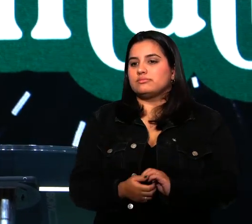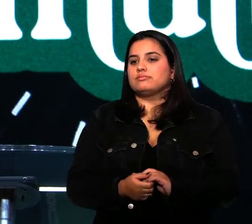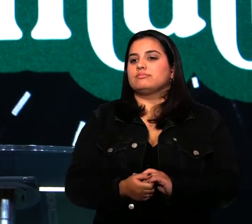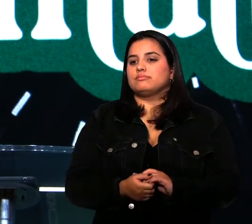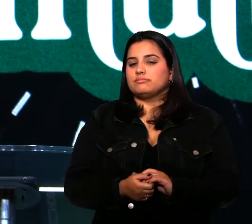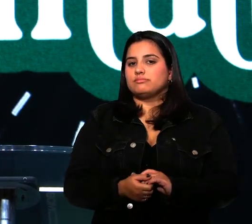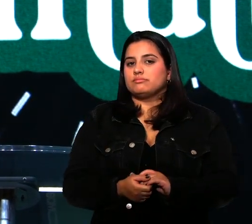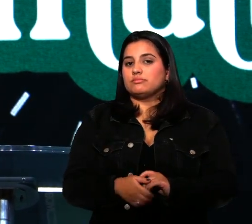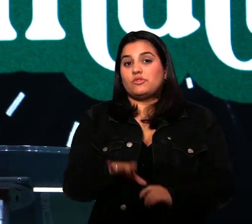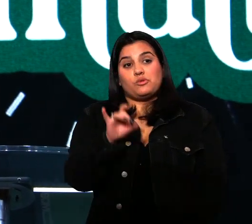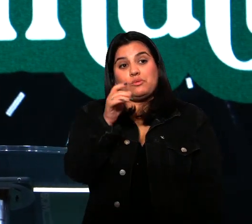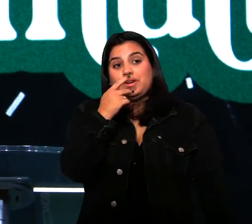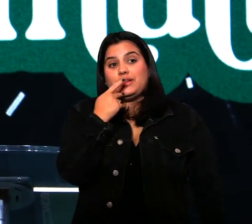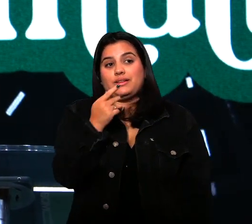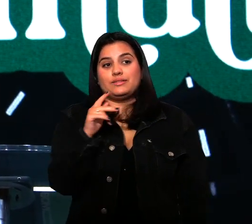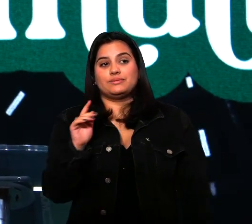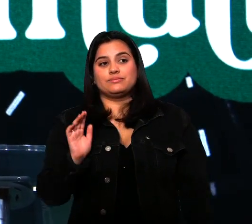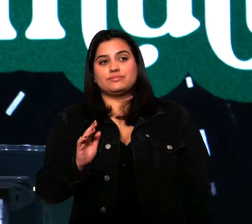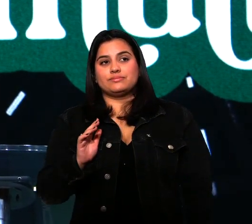Só falo verdades, meus irmãos.